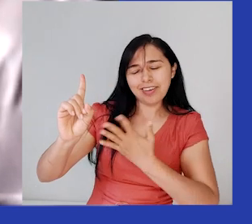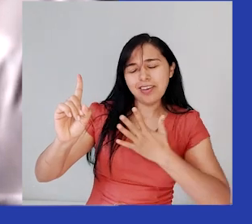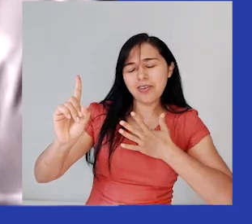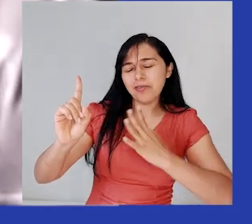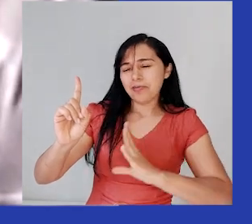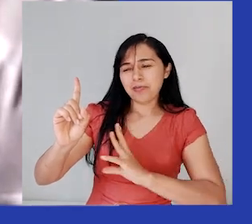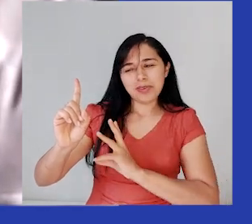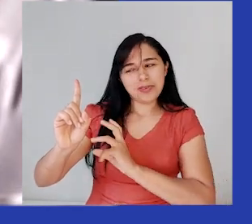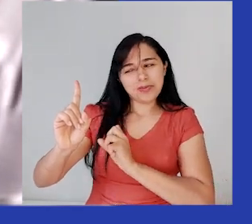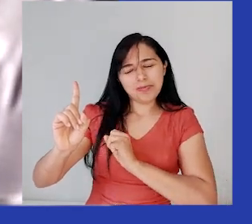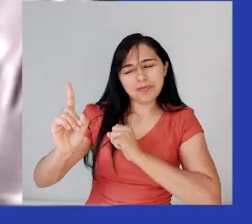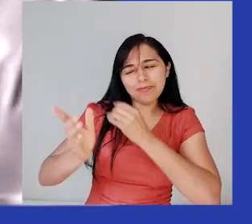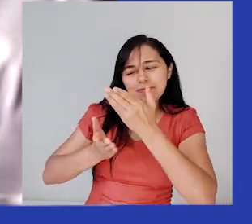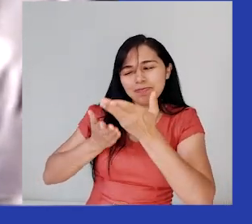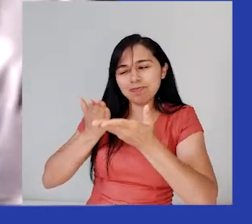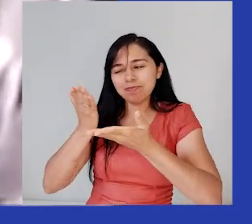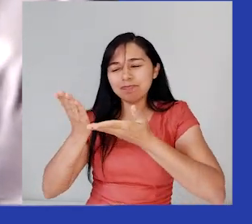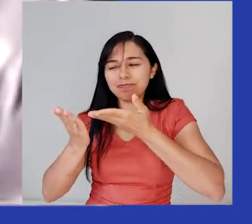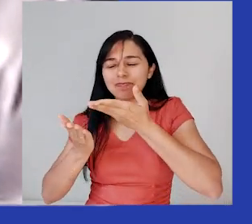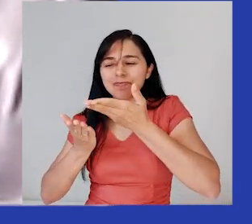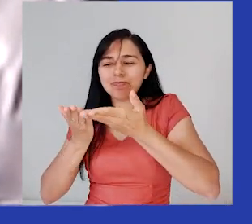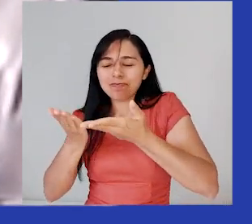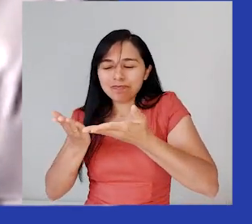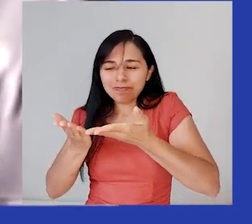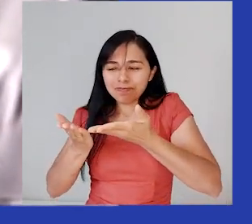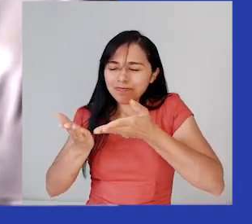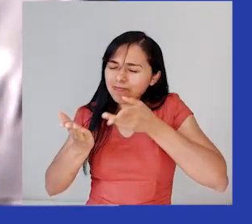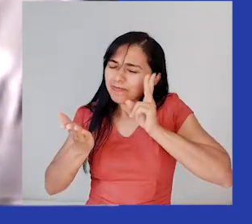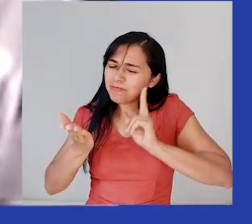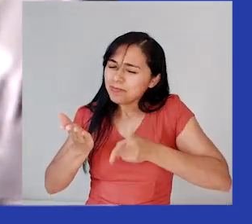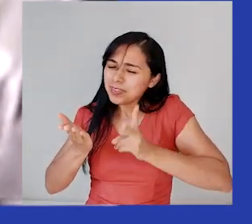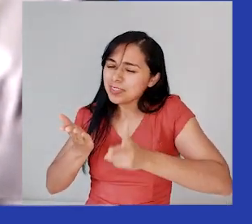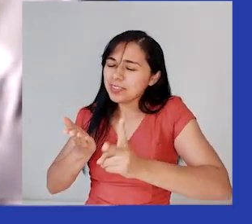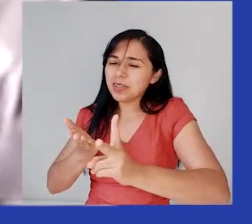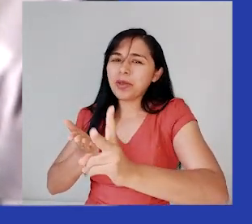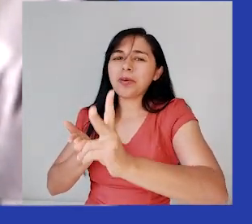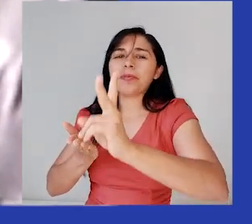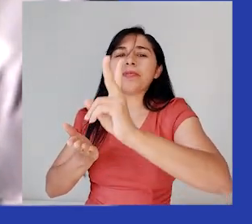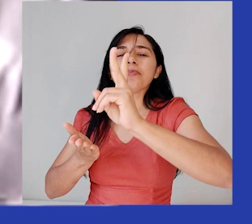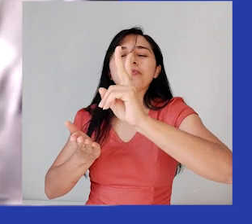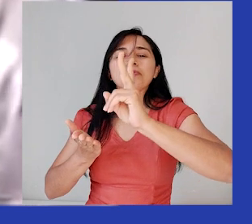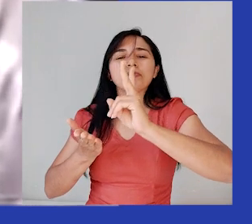que com tal zelo, e sempre e tanto,